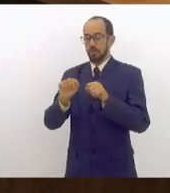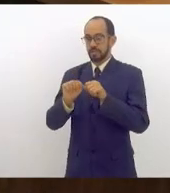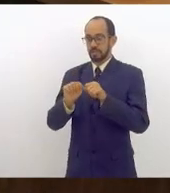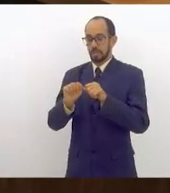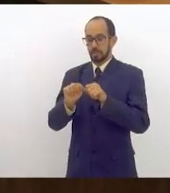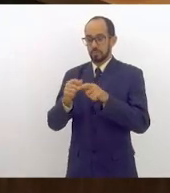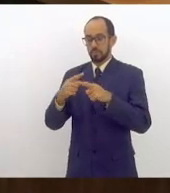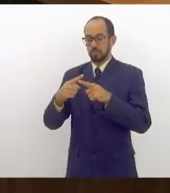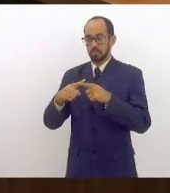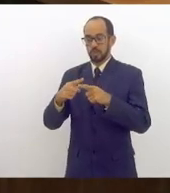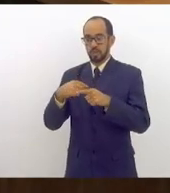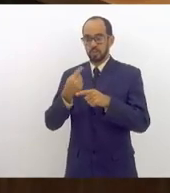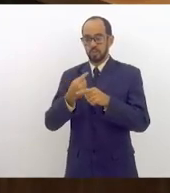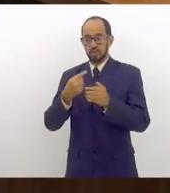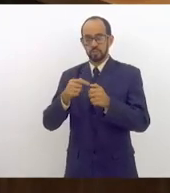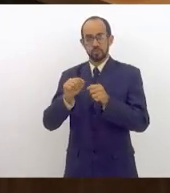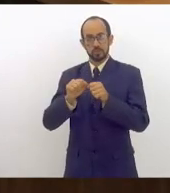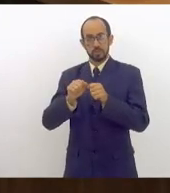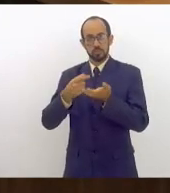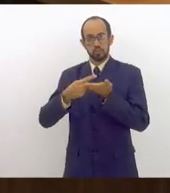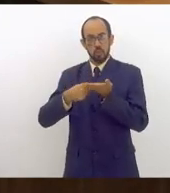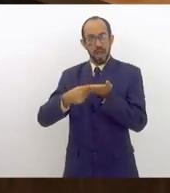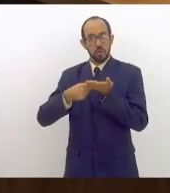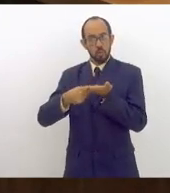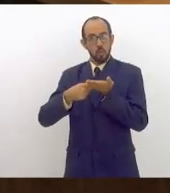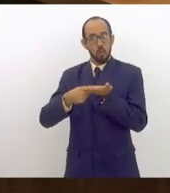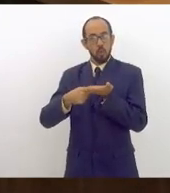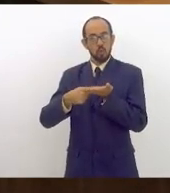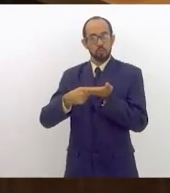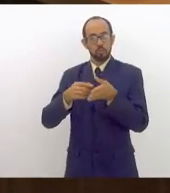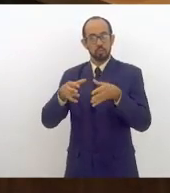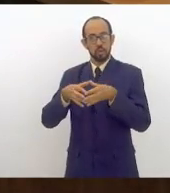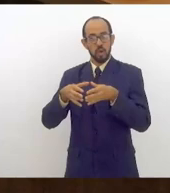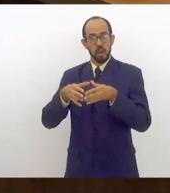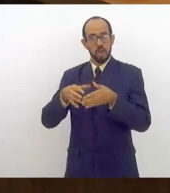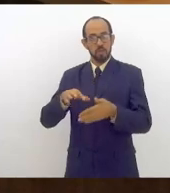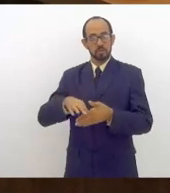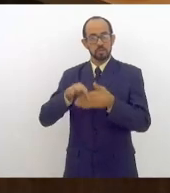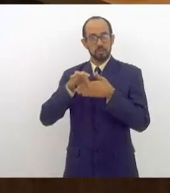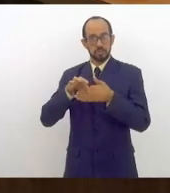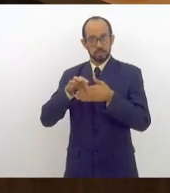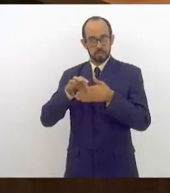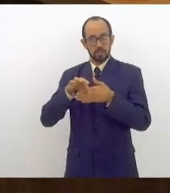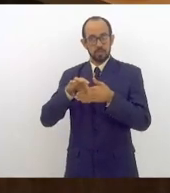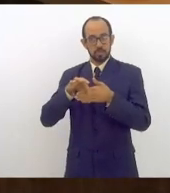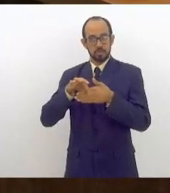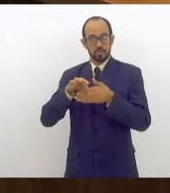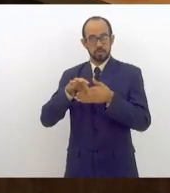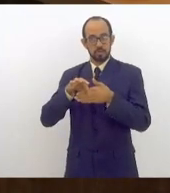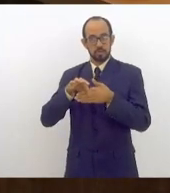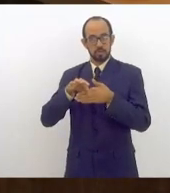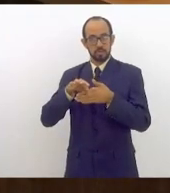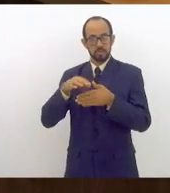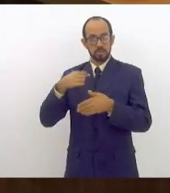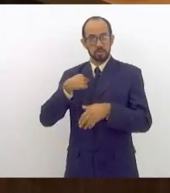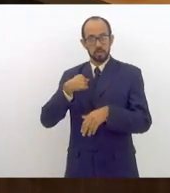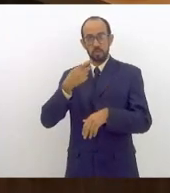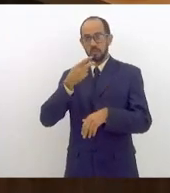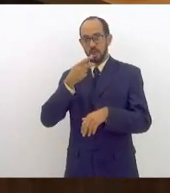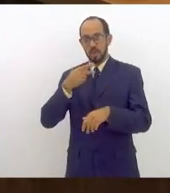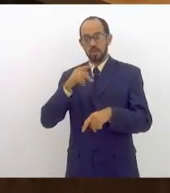porque fizemos um acordo no Colégio de Líderes. E eu estou dizendo